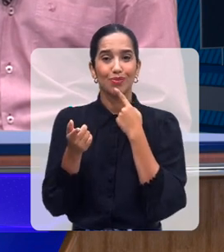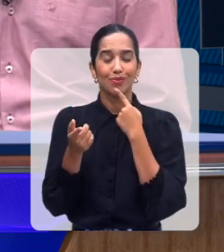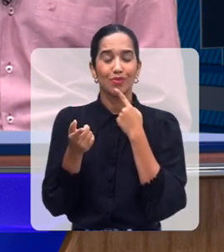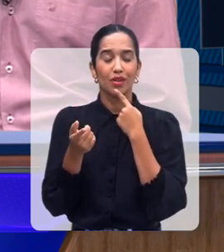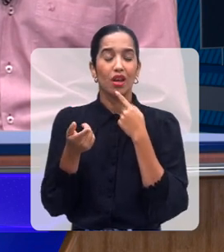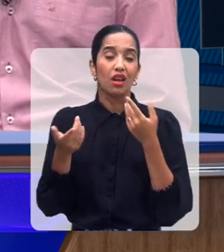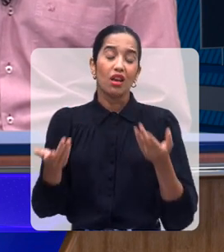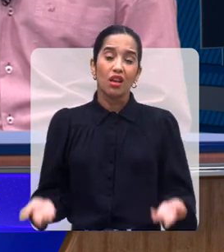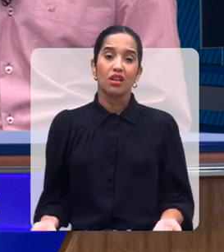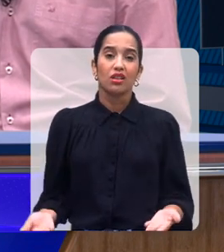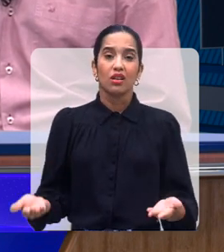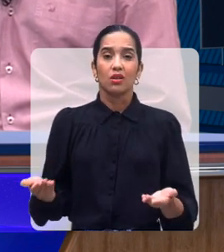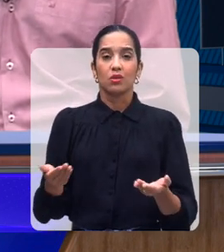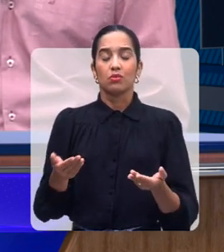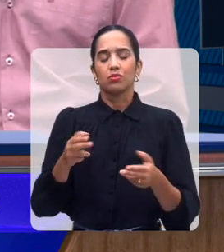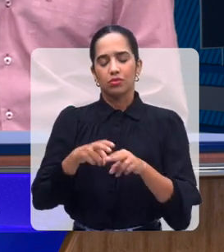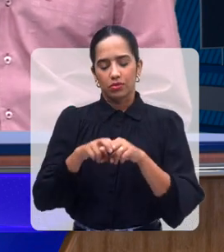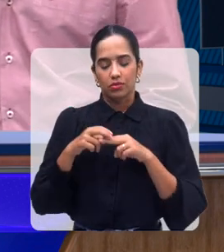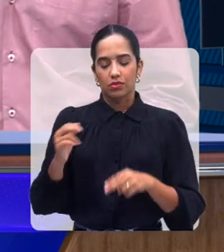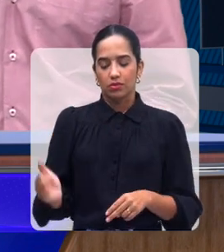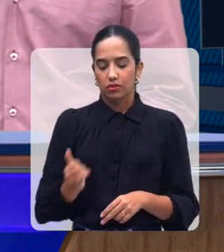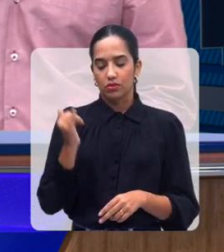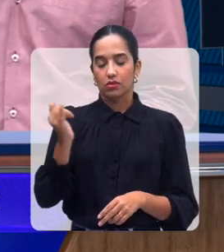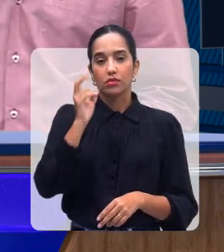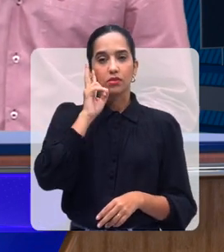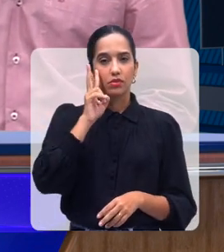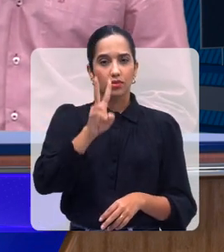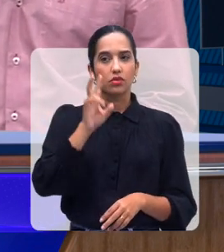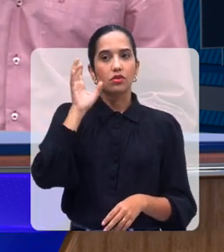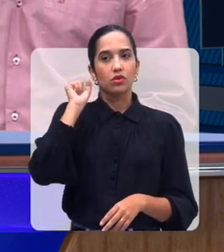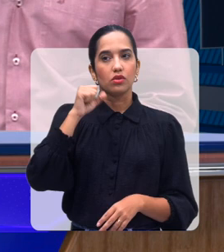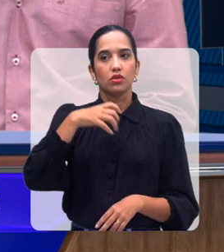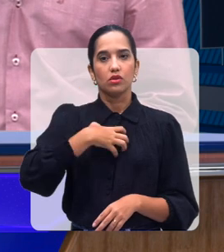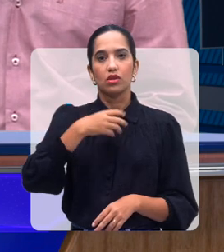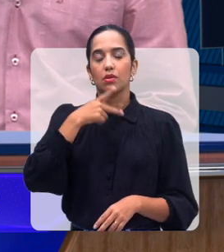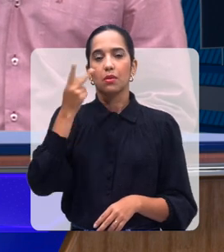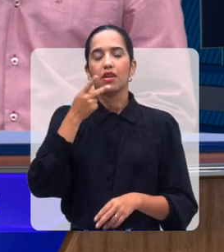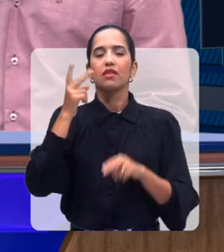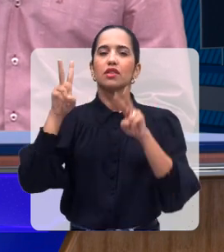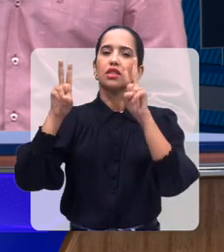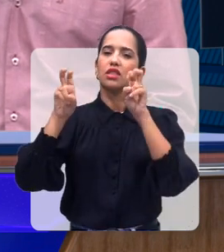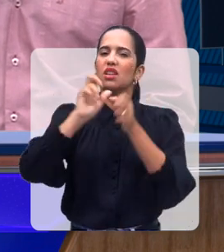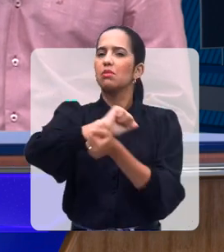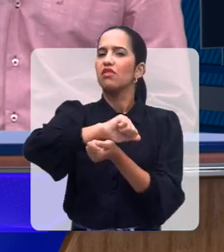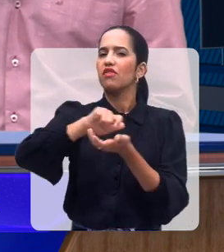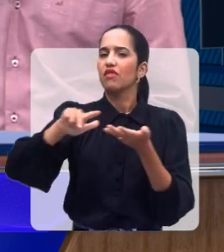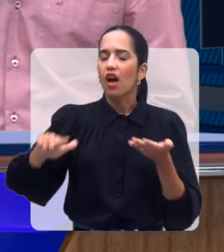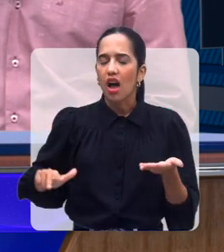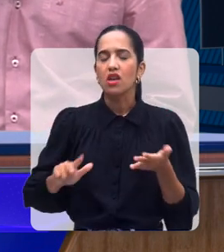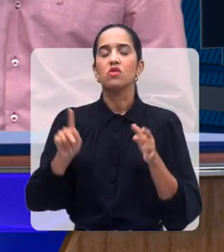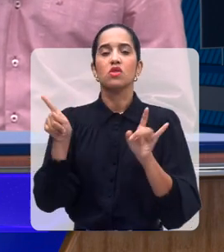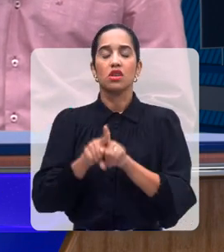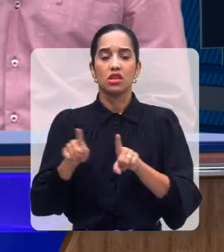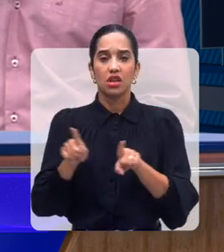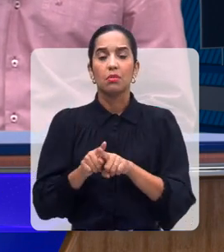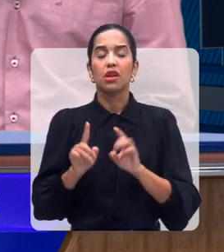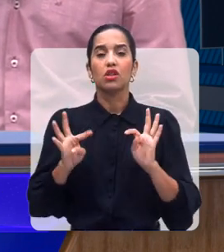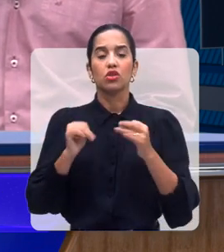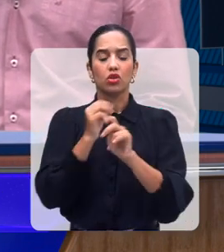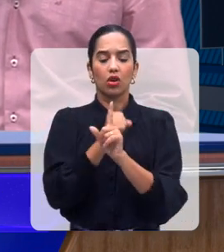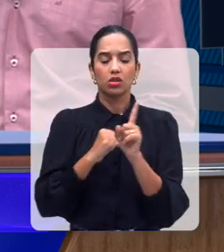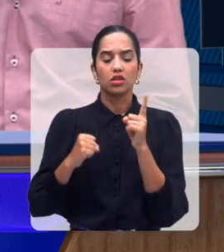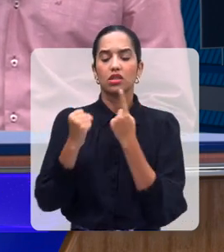invisível. Então, por isso, a grande importância de um ver, ouvir, sentir para falar dessas questões e para levar para